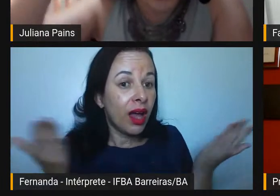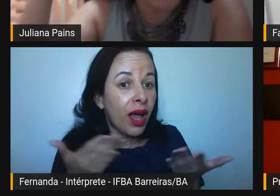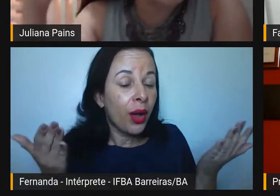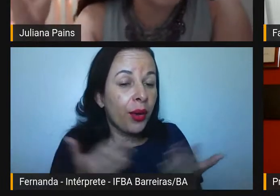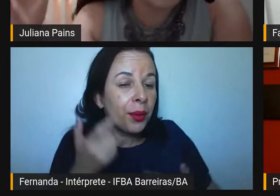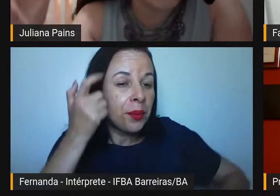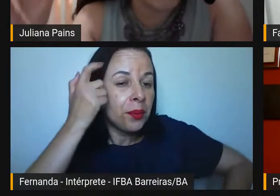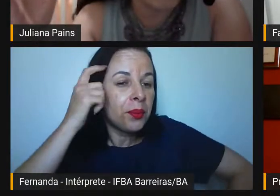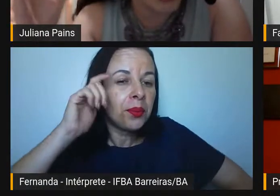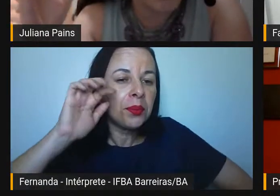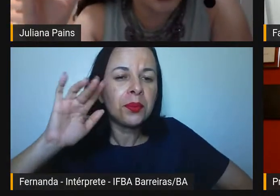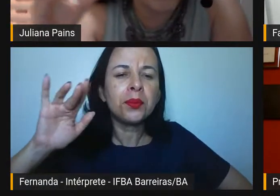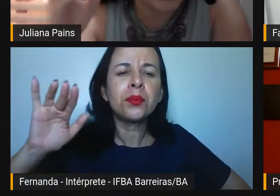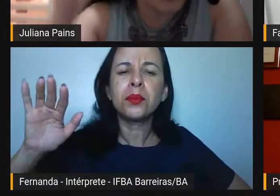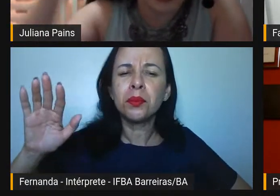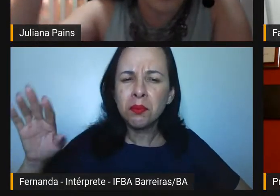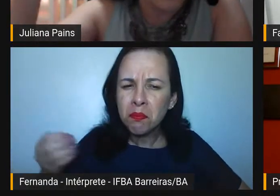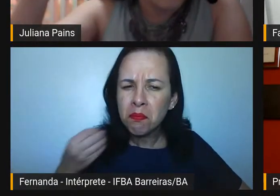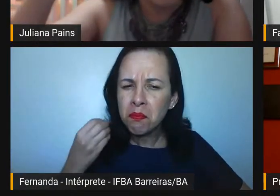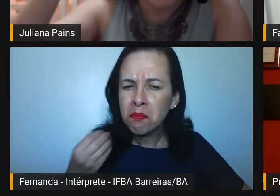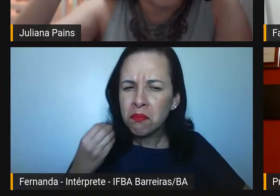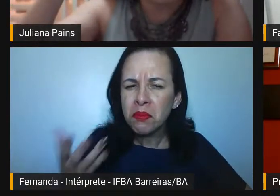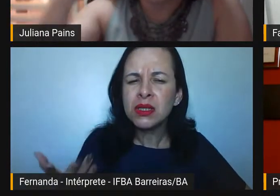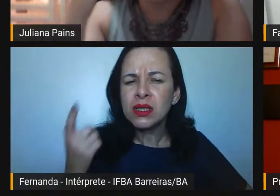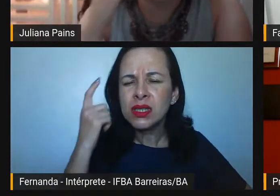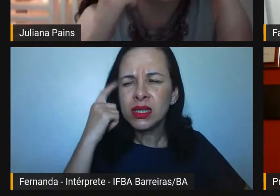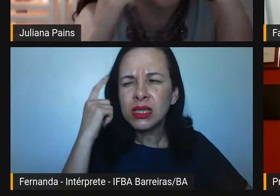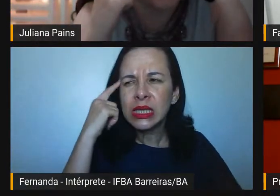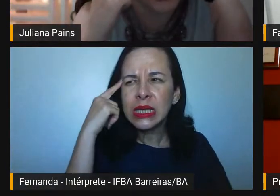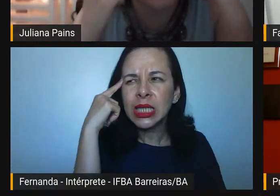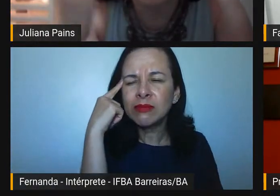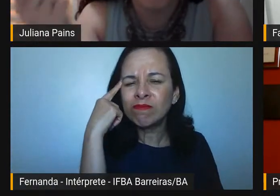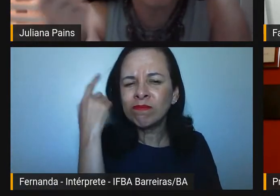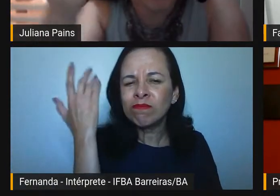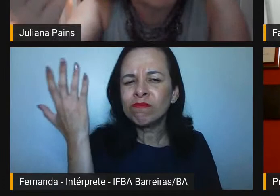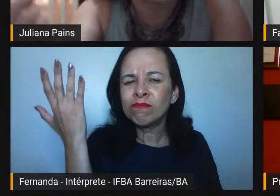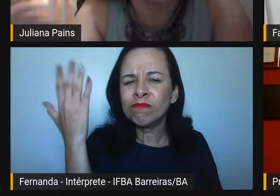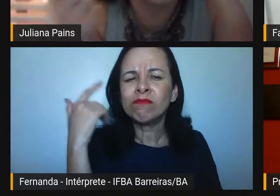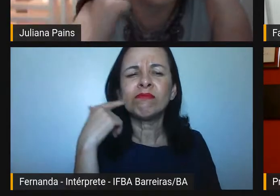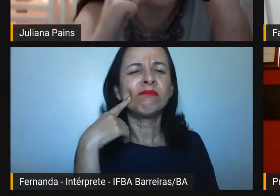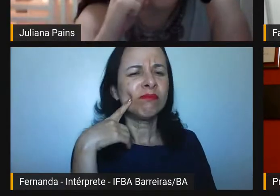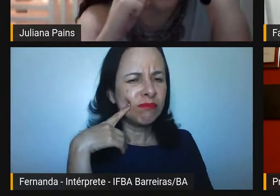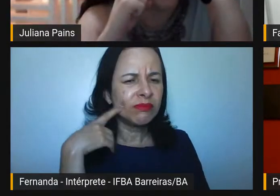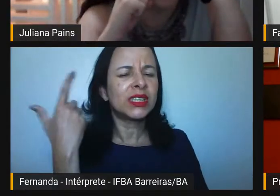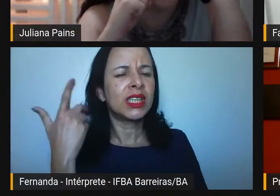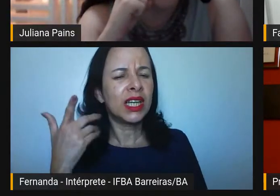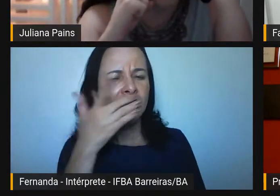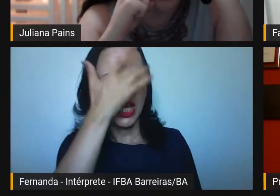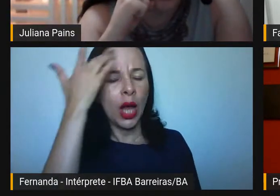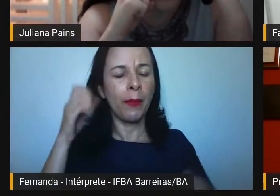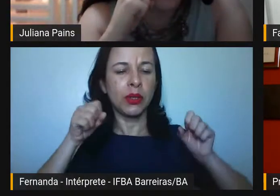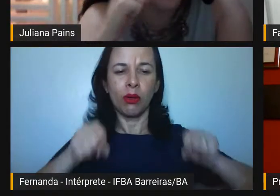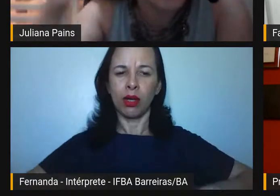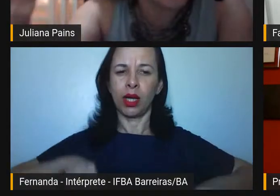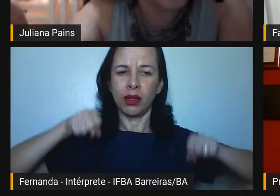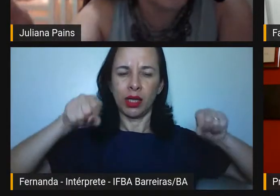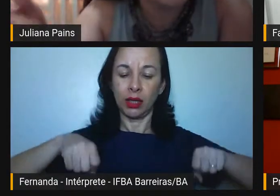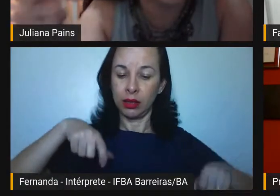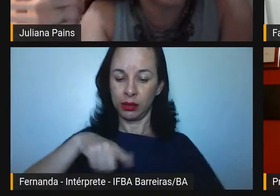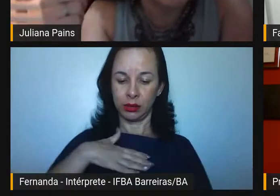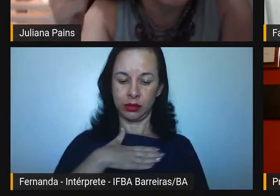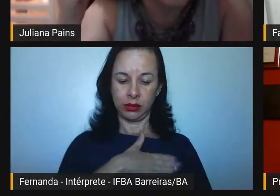começa até outra visão sabe de falar Olha é pera aí gente Será que o cadeirante se sente bem nesse lugar